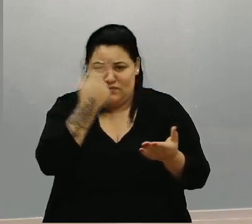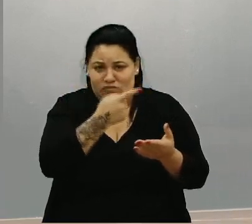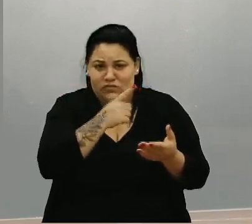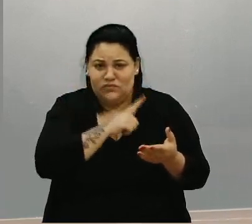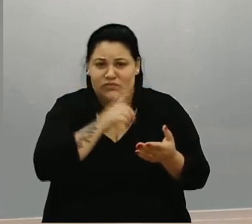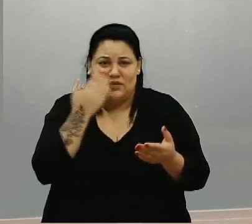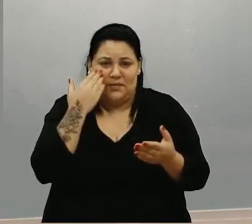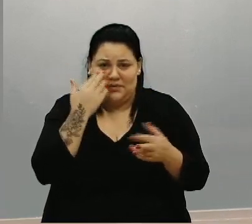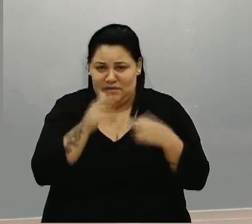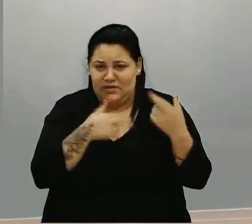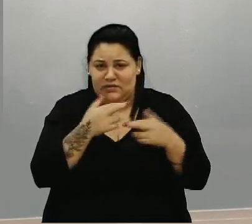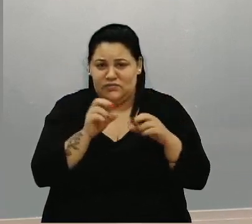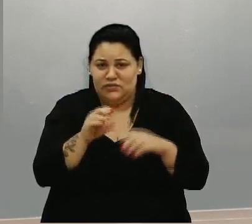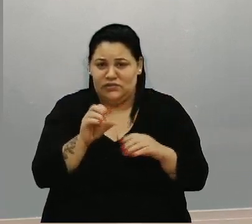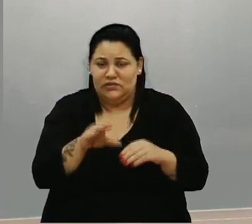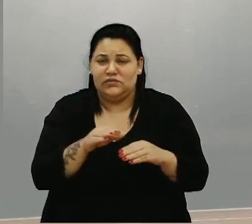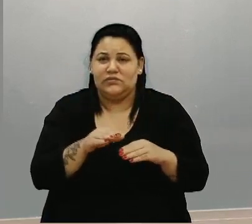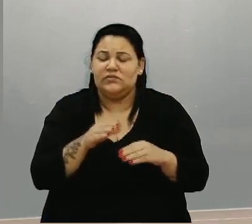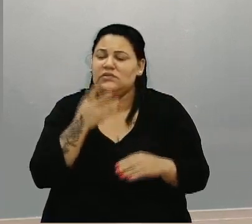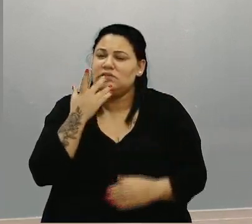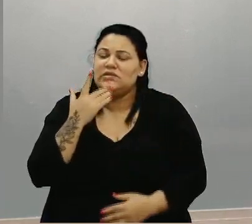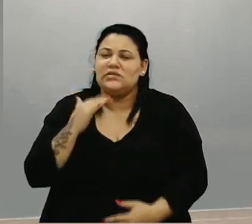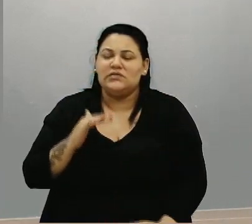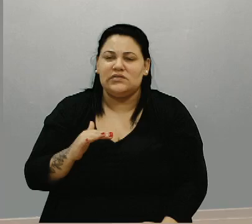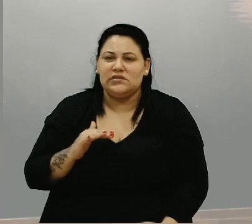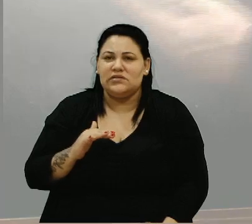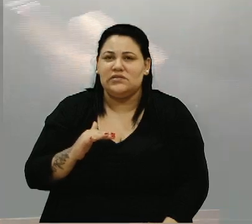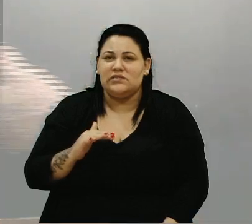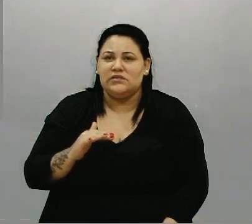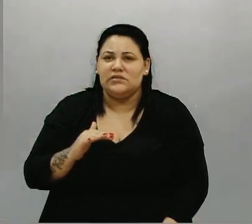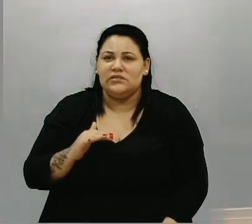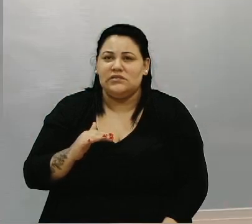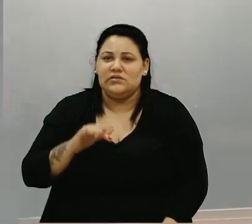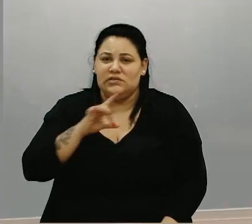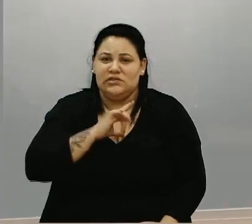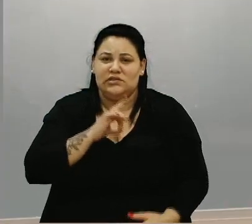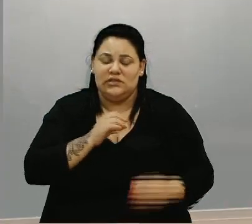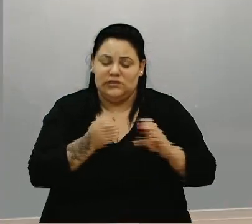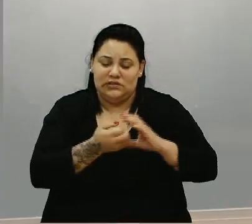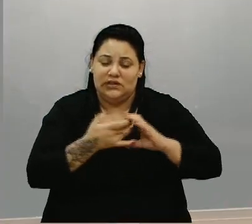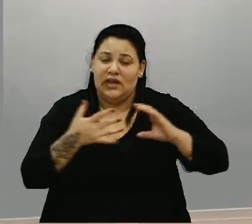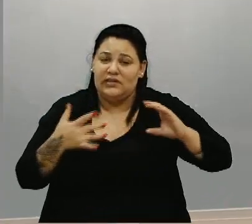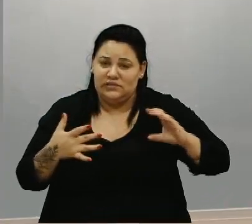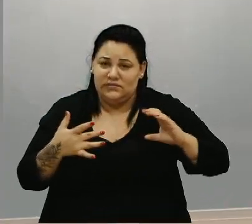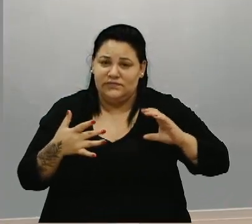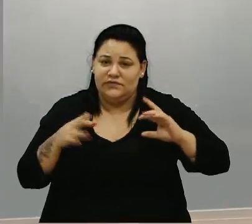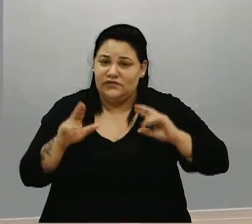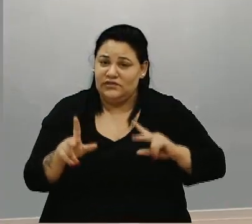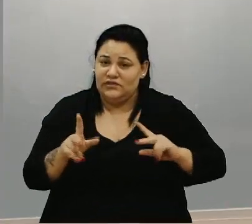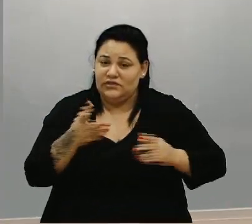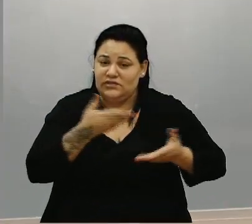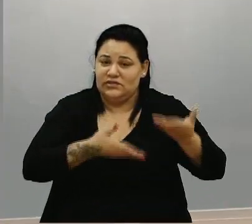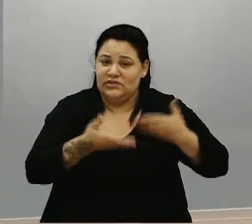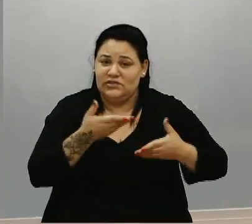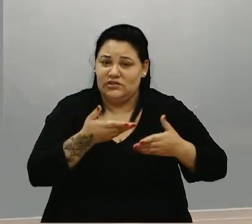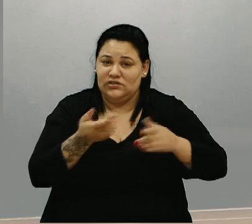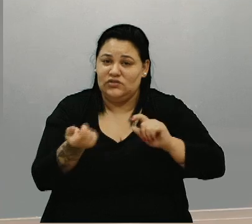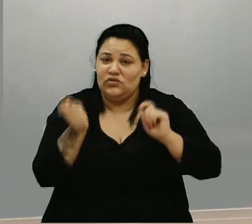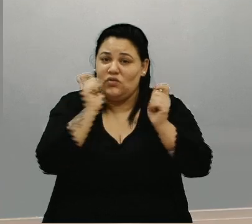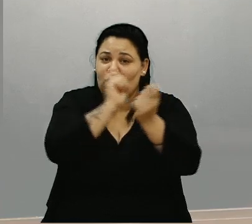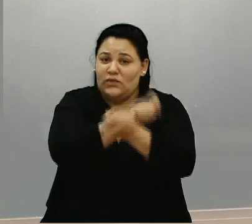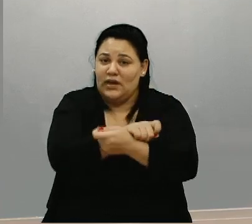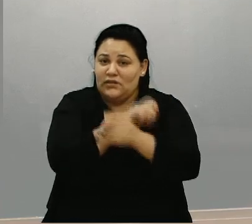educação, em que as crianças com determinadas características são atendidas no turno inverso da